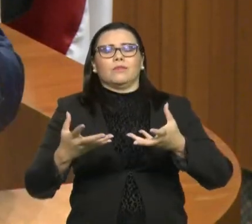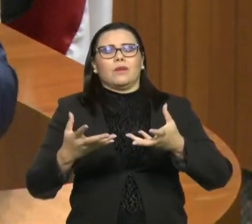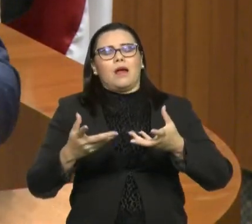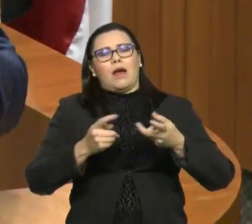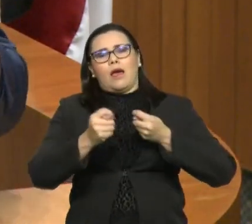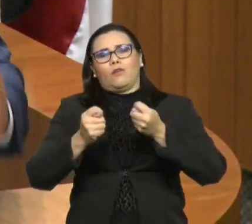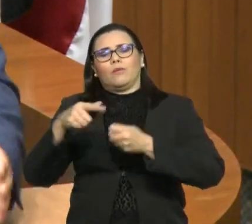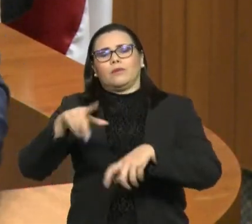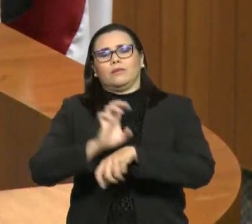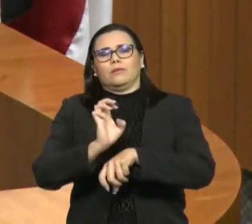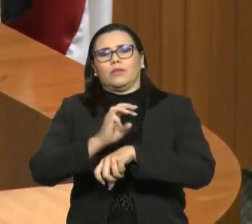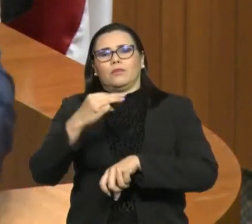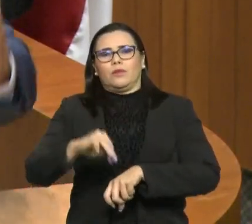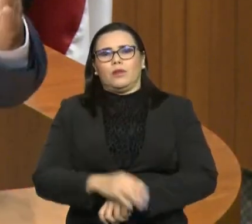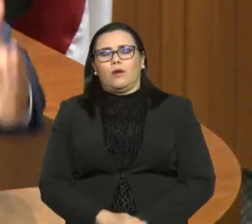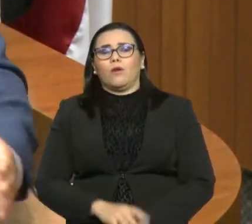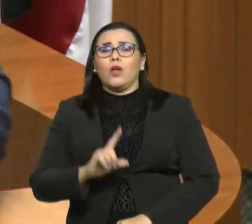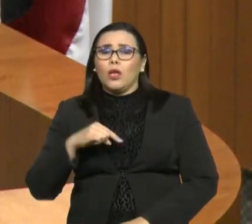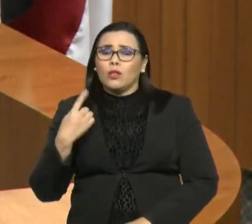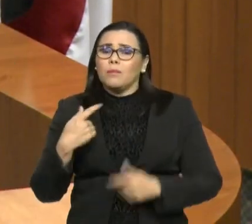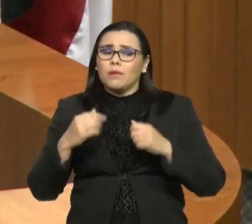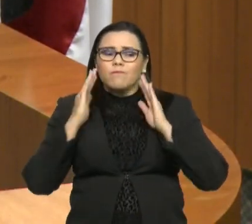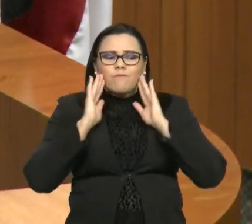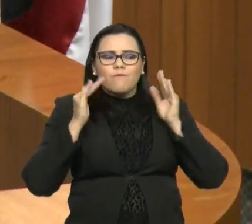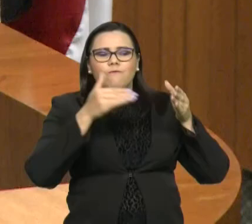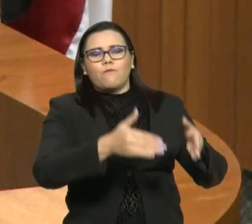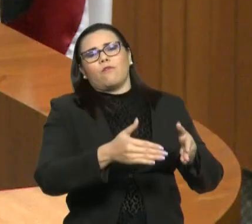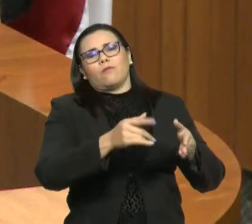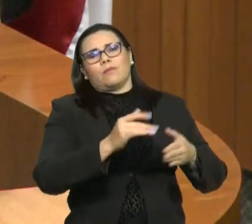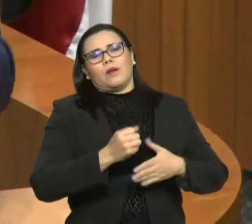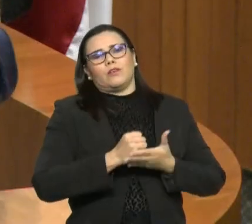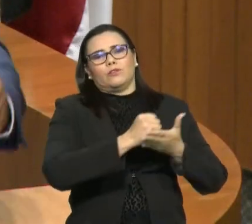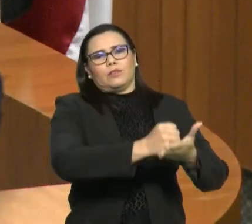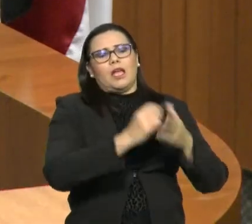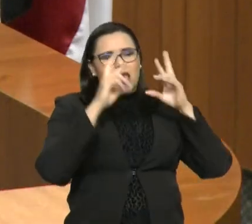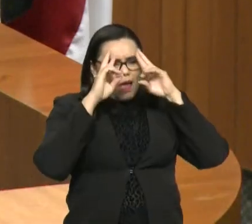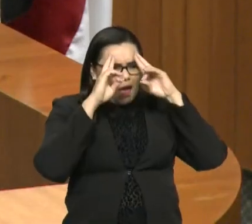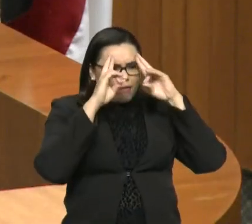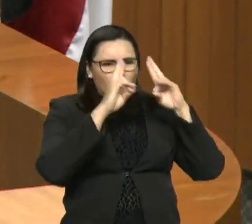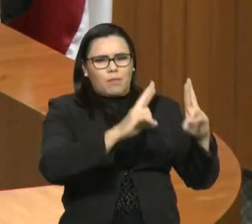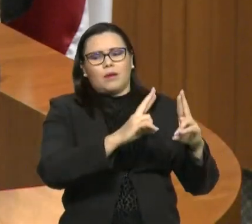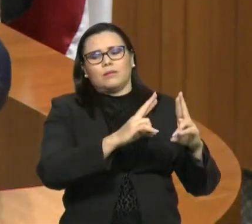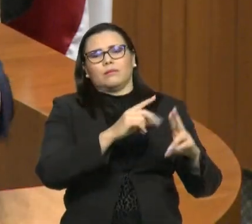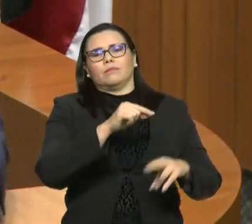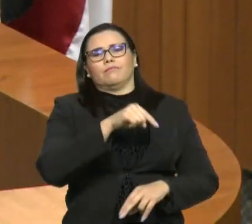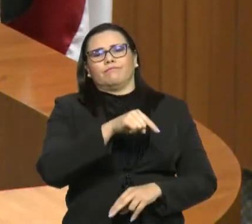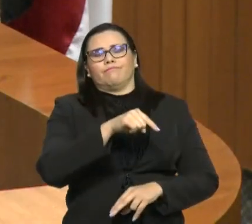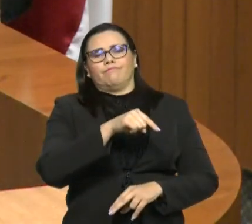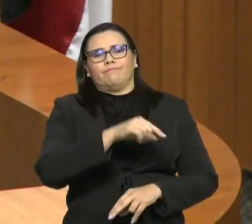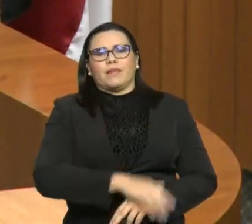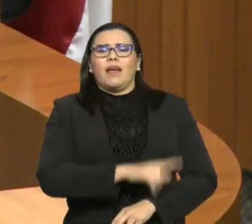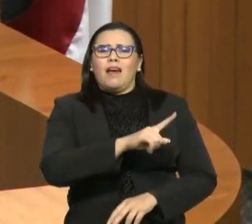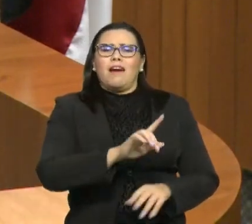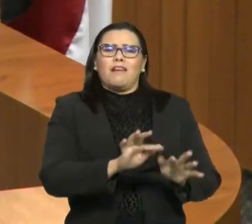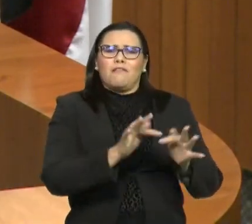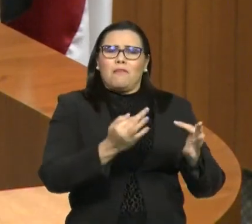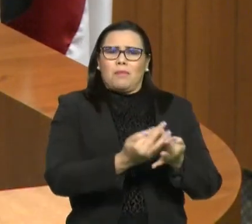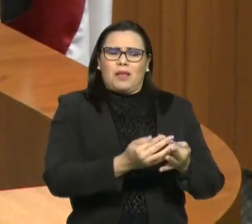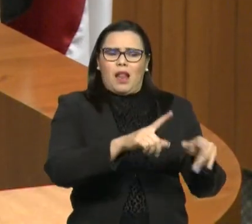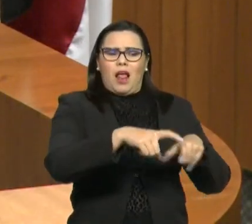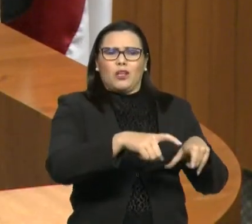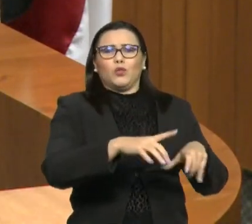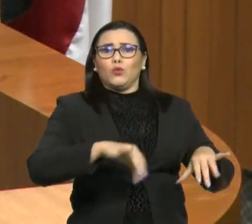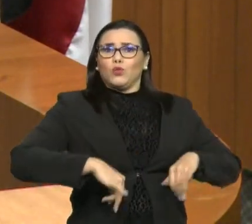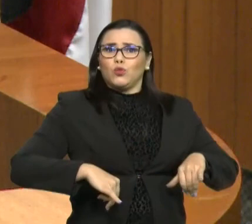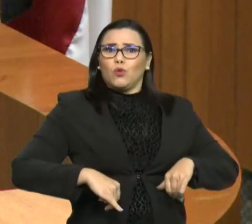produtor. Merece toda a nossa atenção e merece todo o nosso respeito. Esse produtor hoje, ele está prejudicado, esse